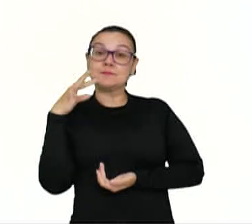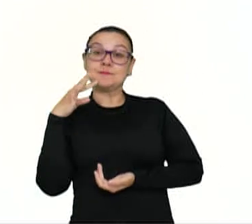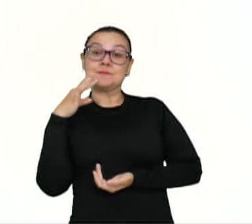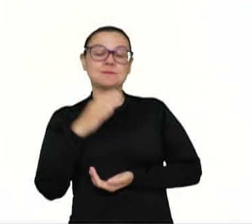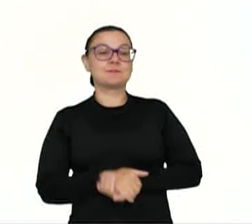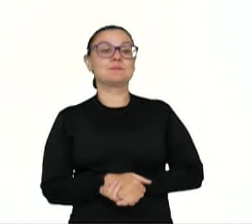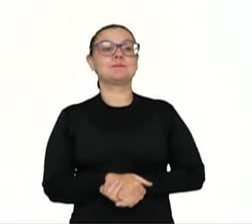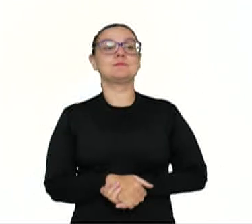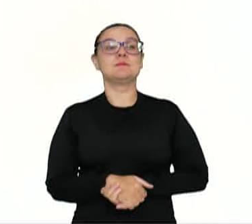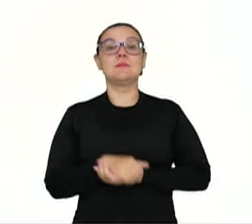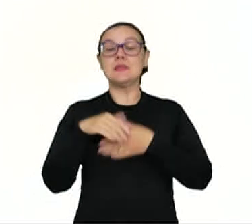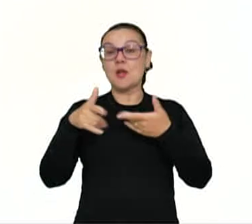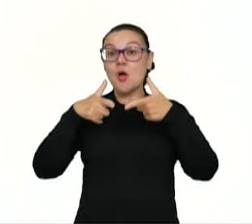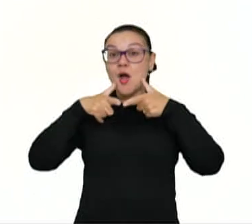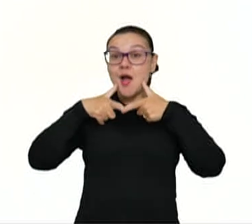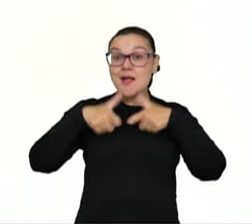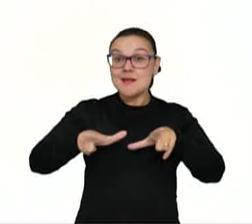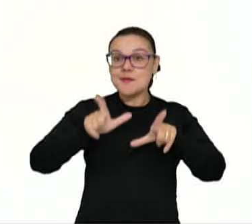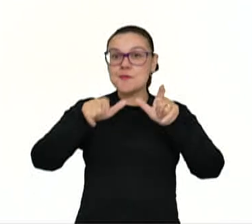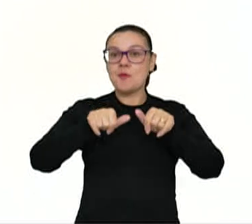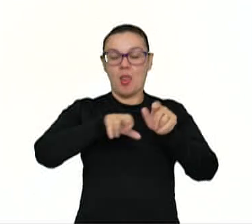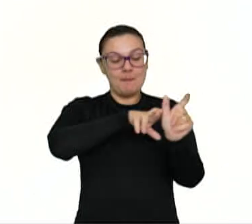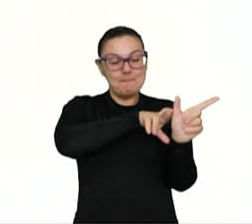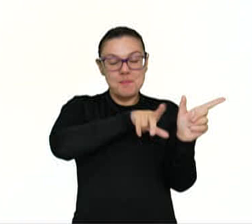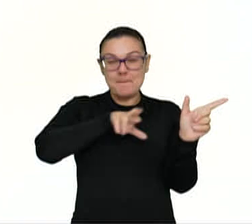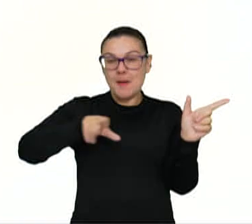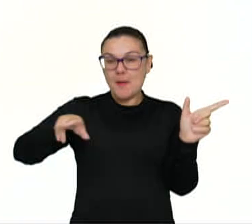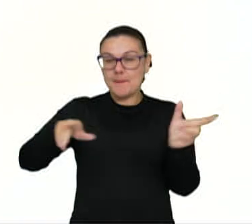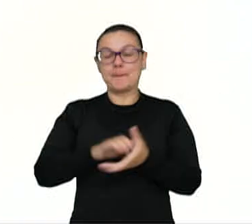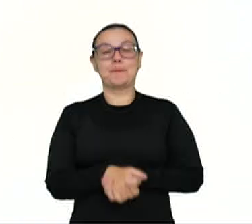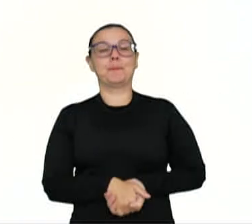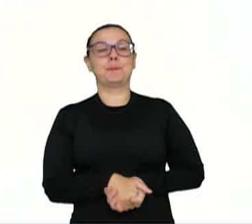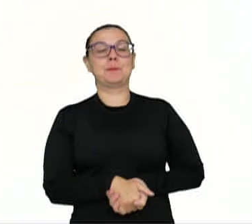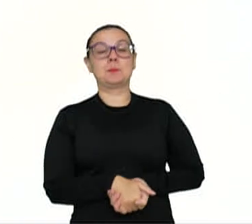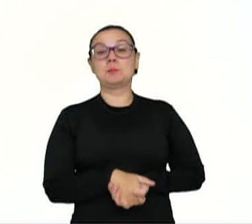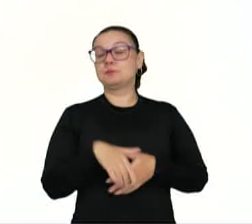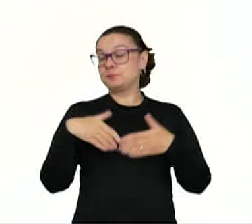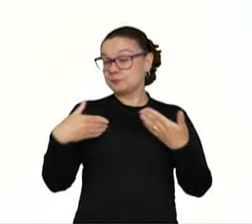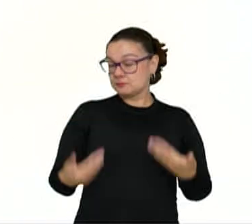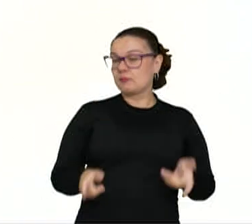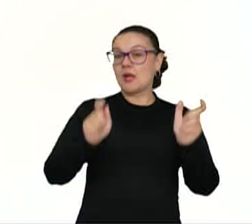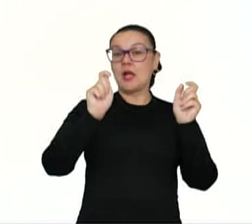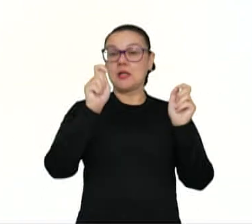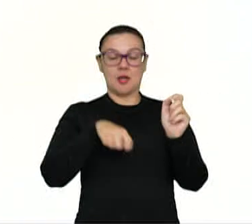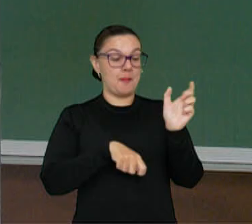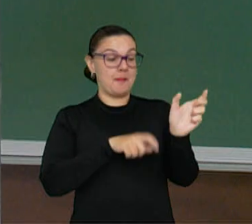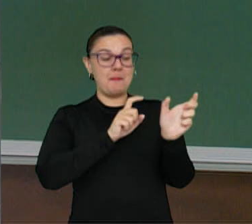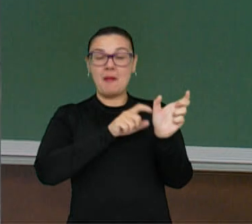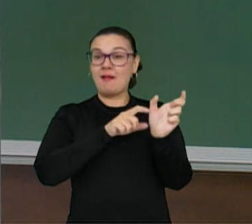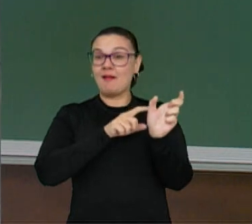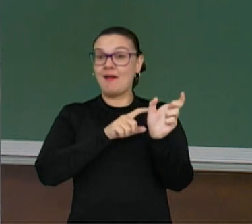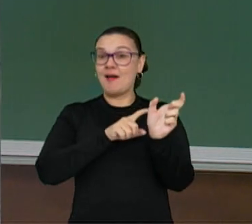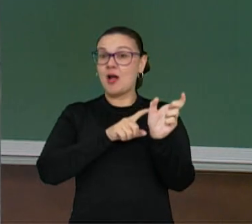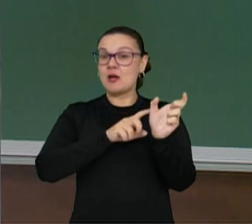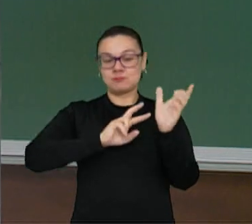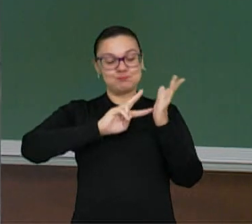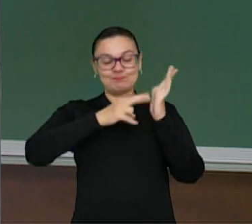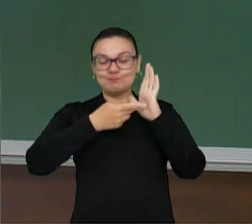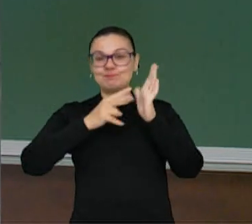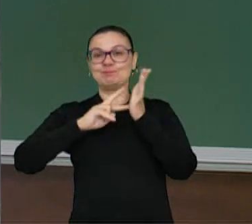legal, né? Que a nossa língua ela é muito polissêmica, né? A gente usa palavras, as palavras elas podem ter